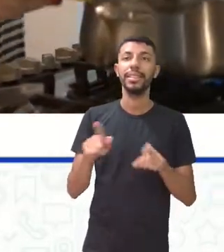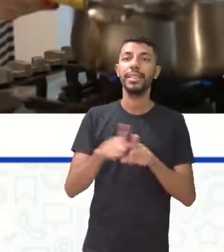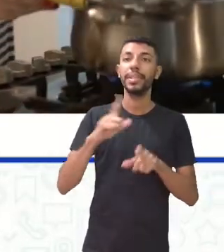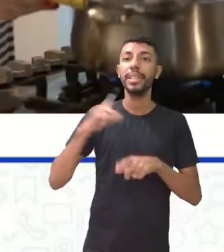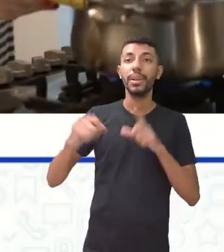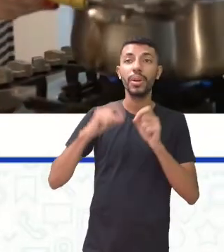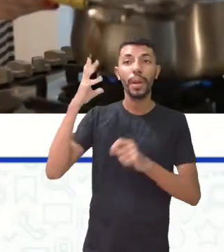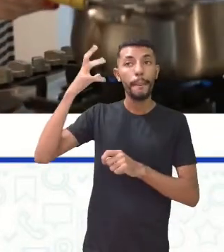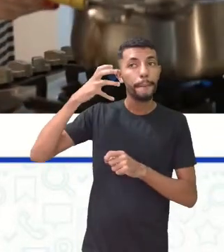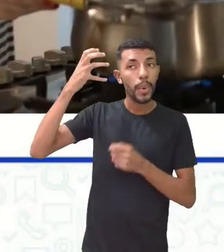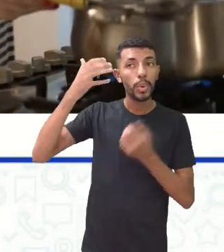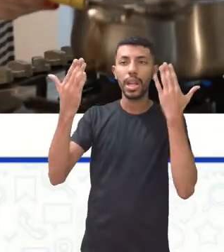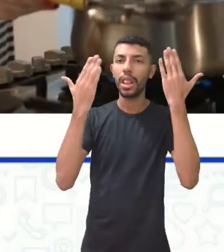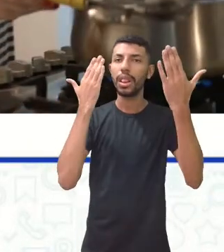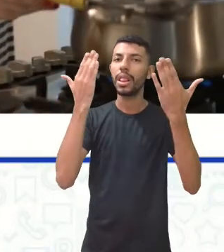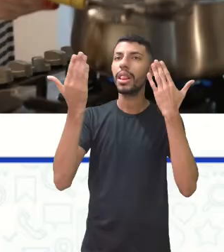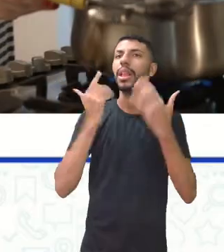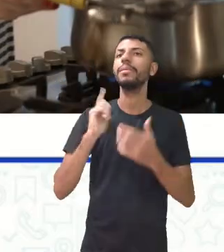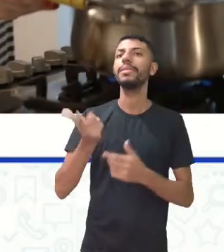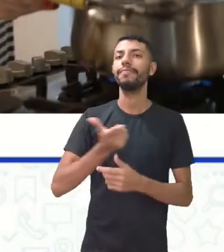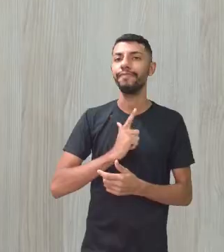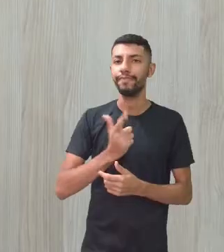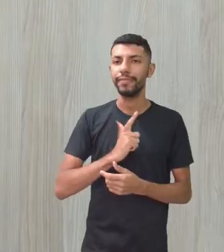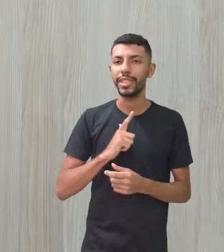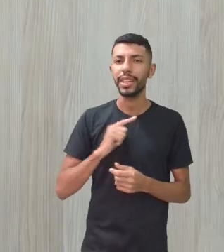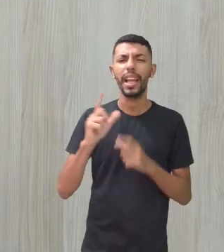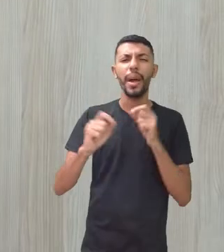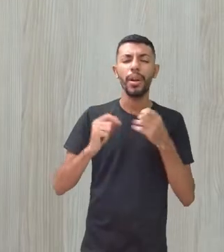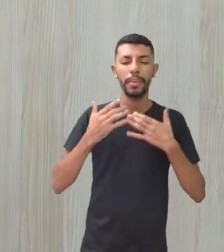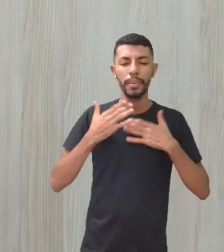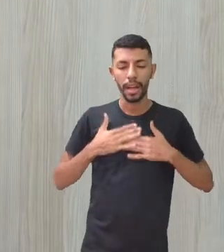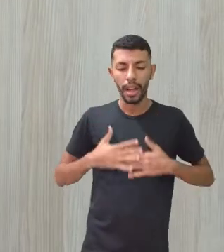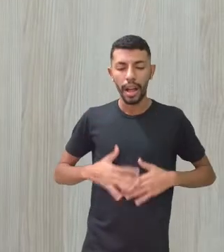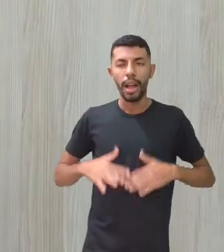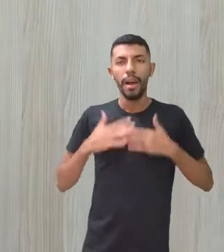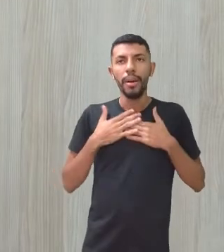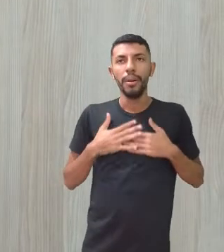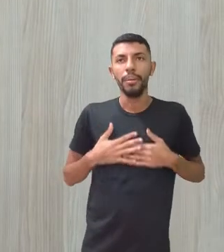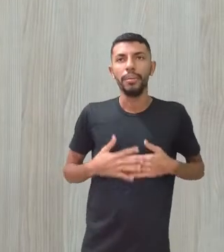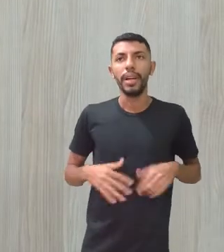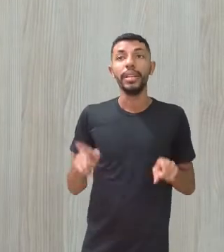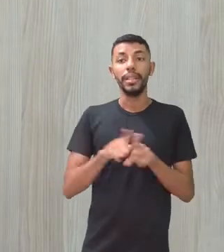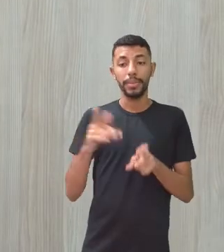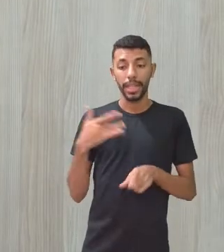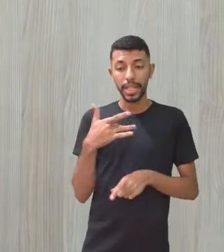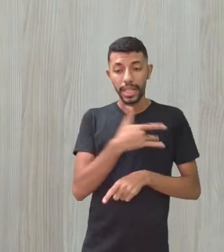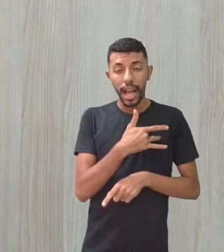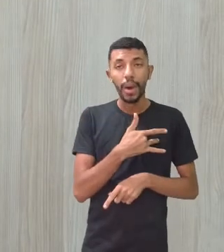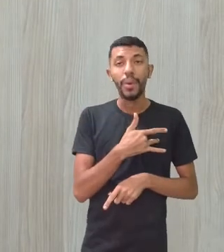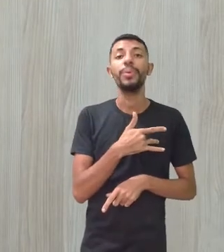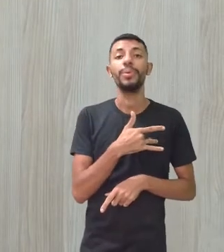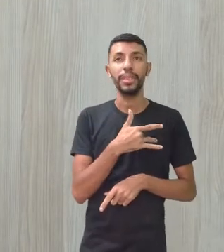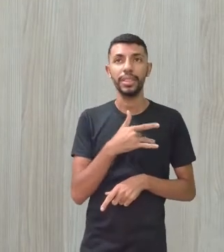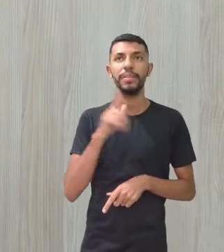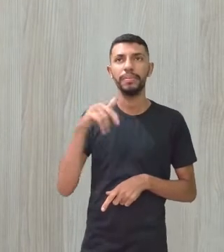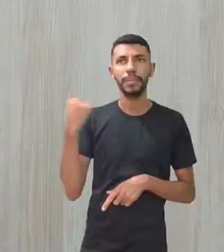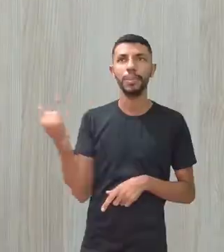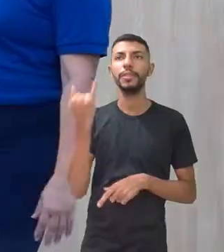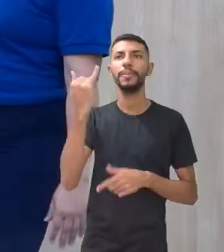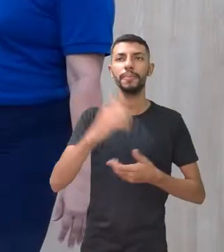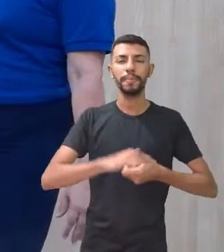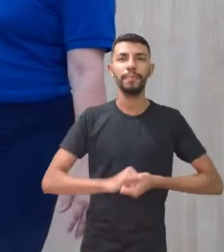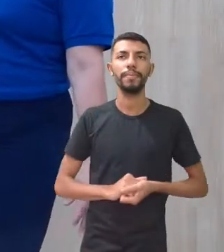né? Tão falada. Para que serve? Para acalmar, para questão de saúde. É muito importante.